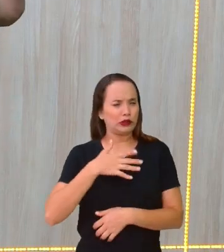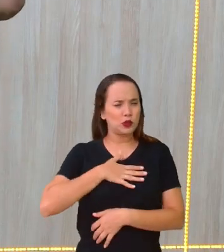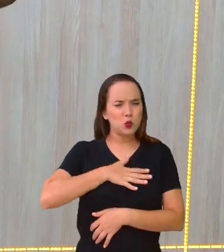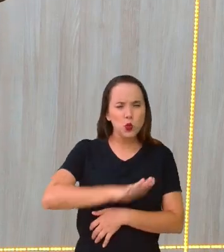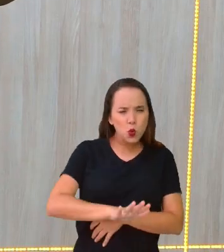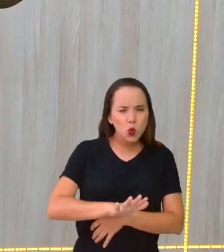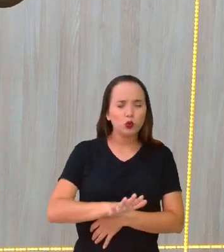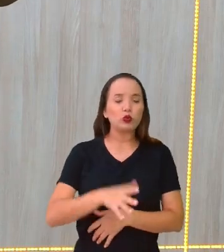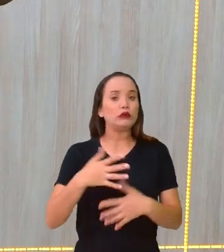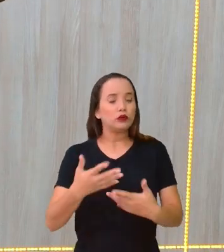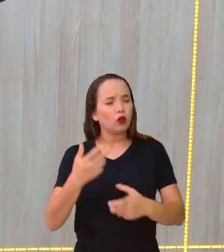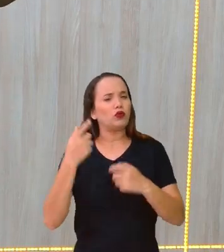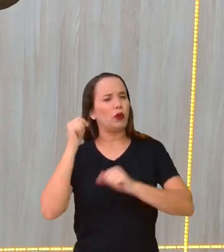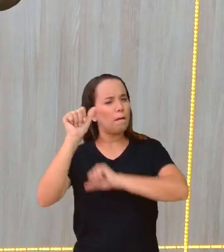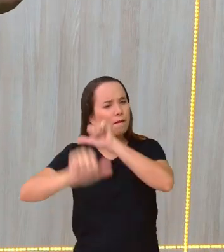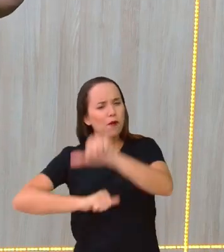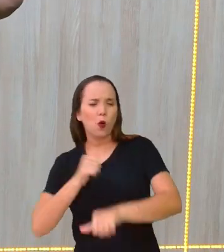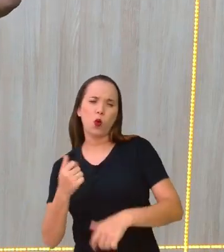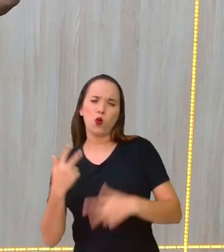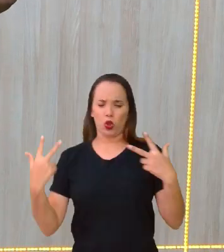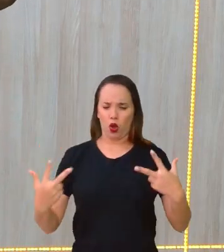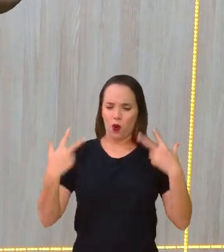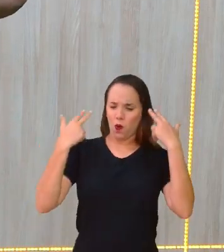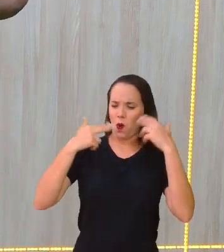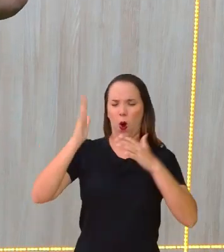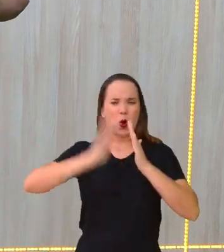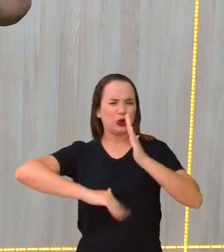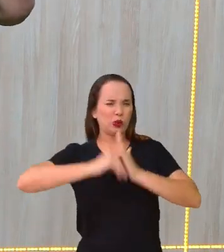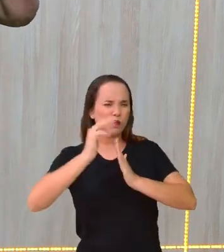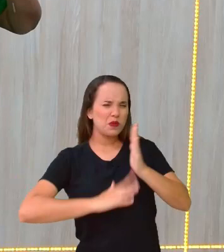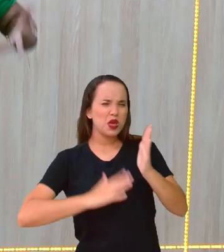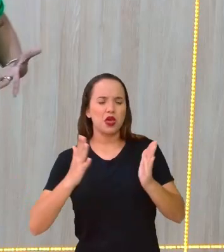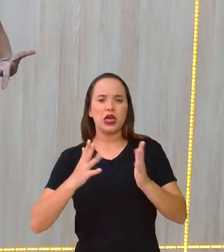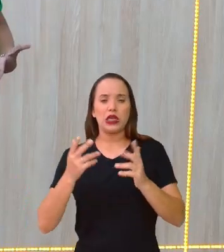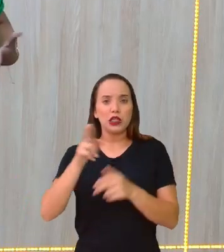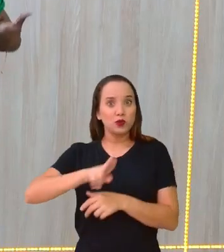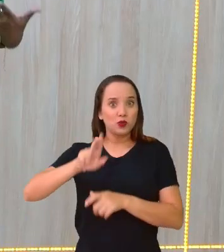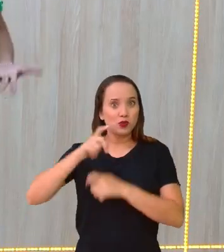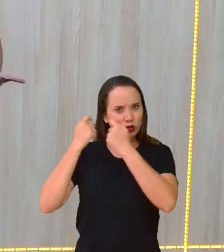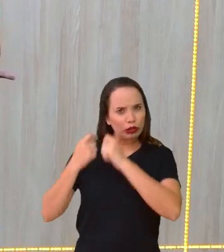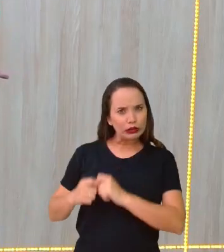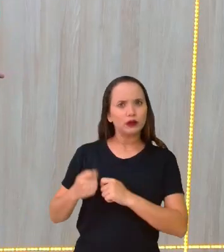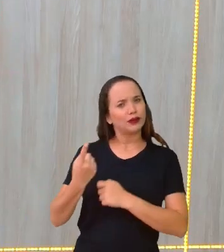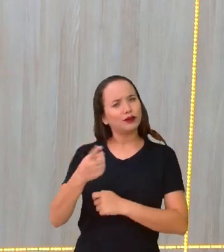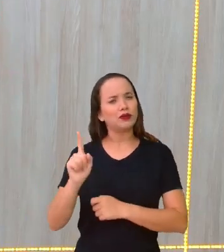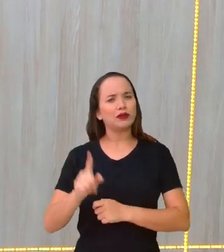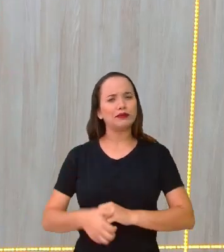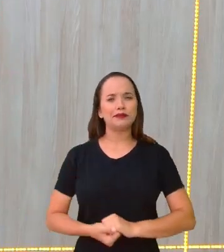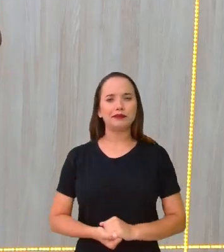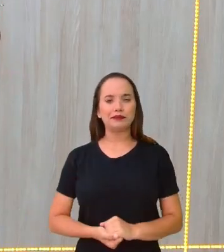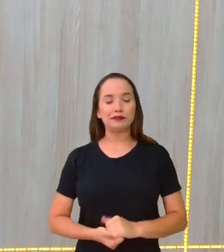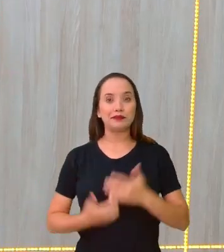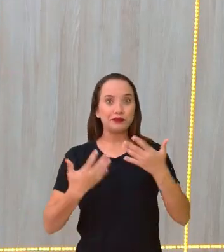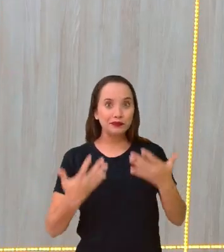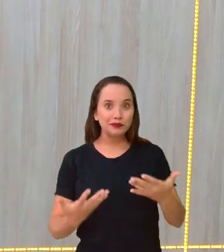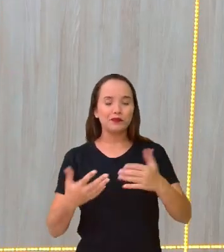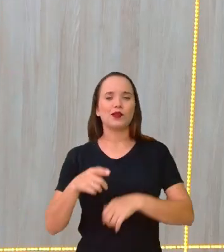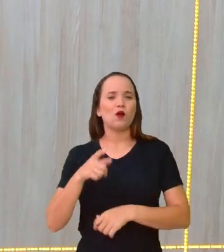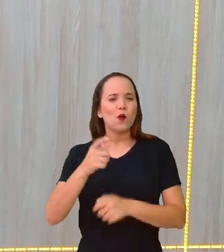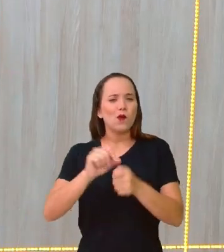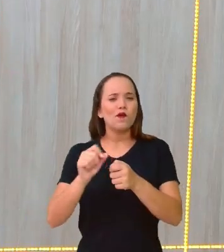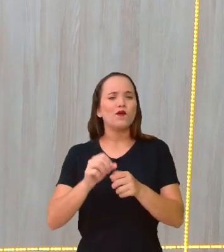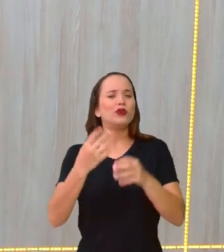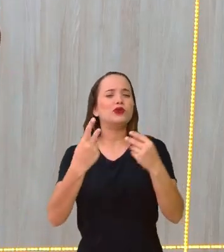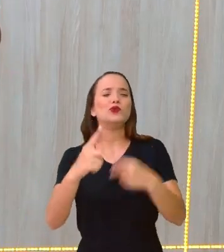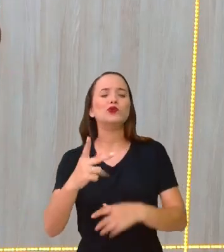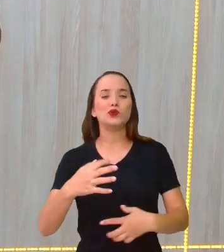cortar, corta, quer mudar, muda, quer pintar, pinta, quer colocar tranças, coloca. Então, faz aí exatamente